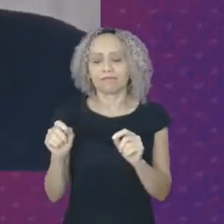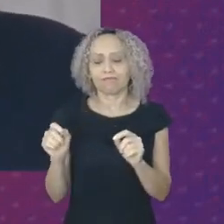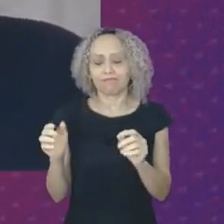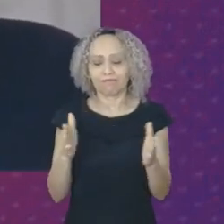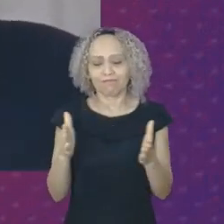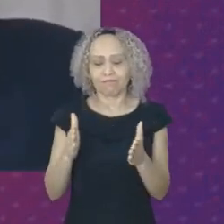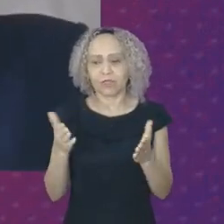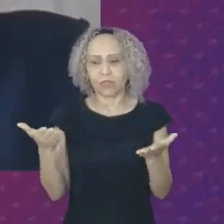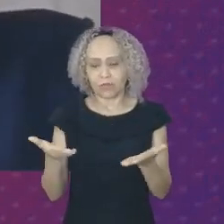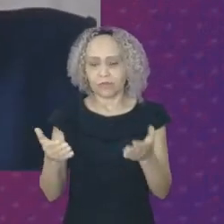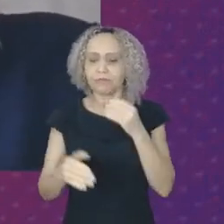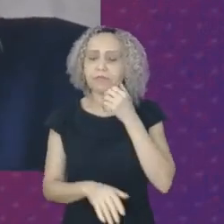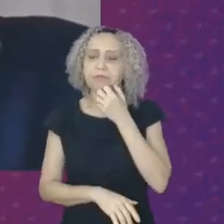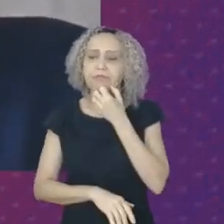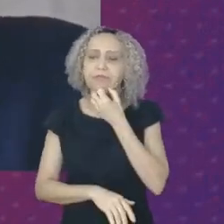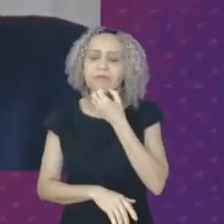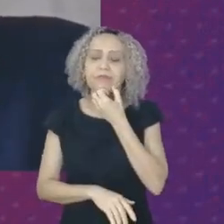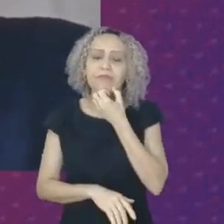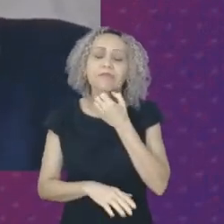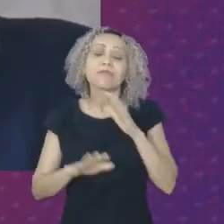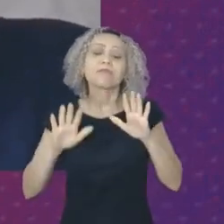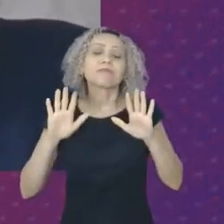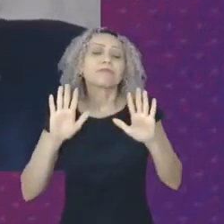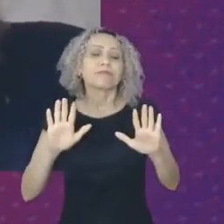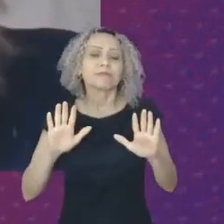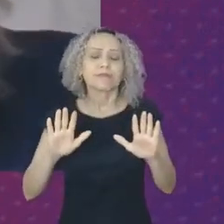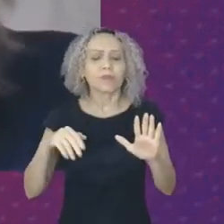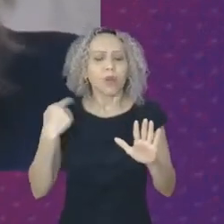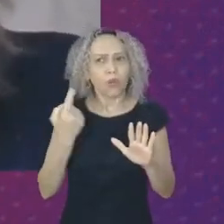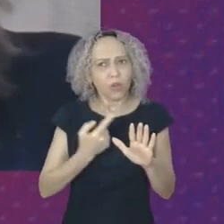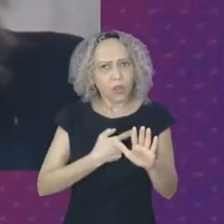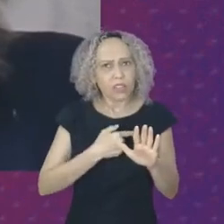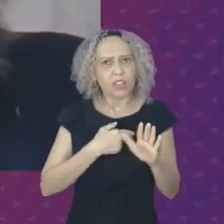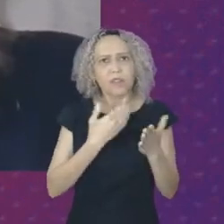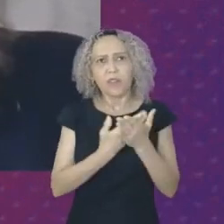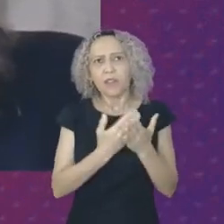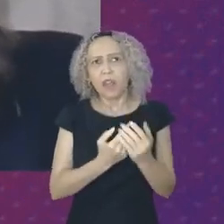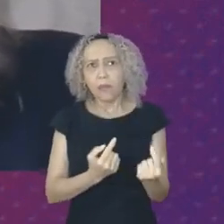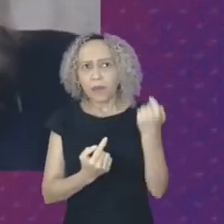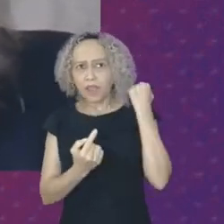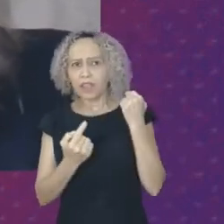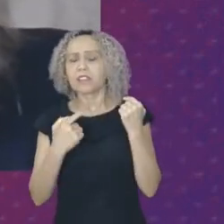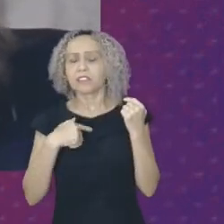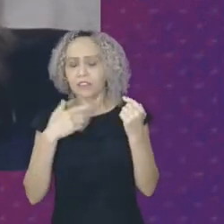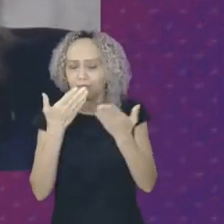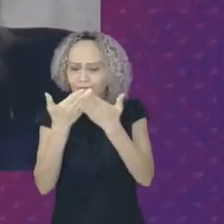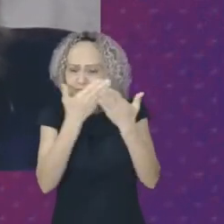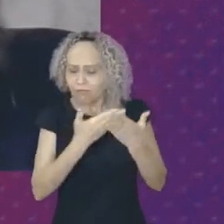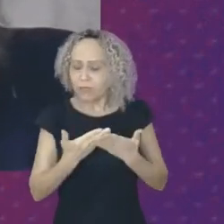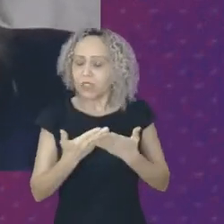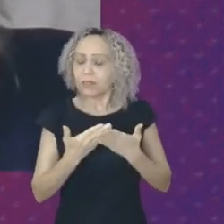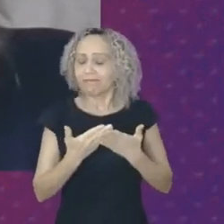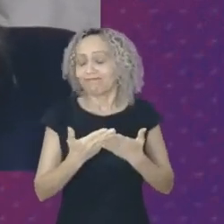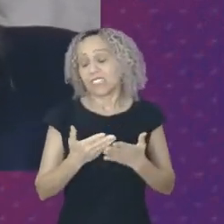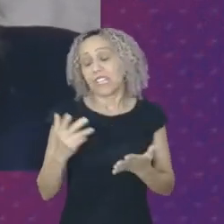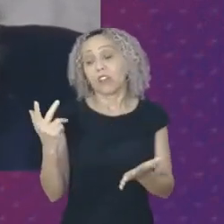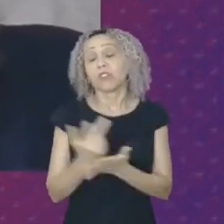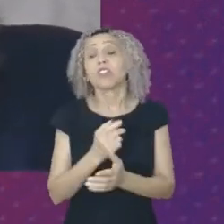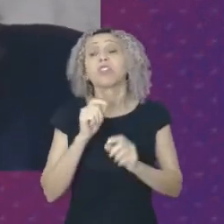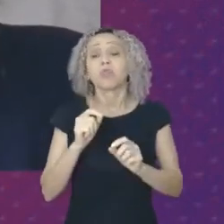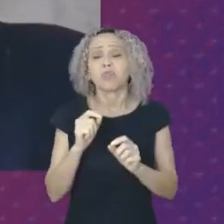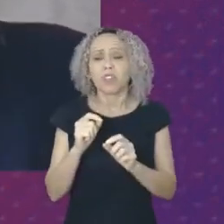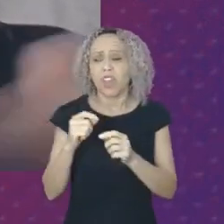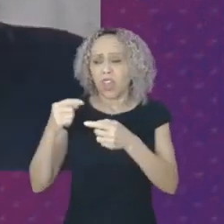atualmente. Bom, conforme nós vimos na aula anterior, houve um desmonte muito grande das